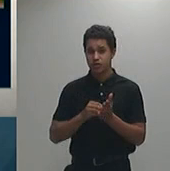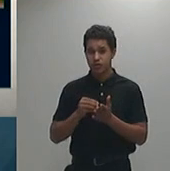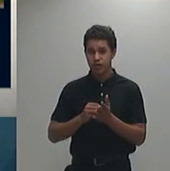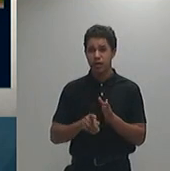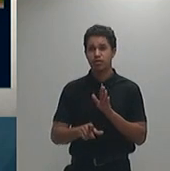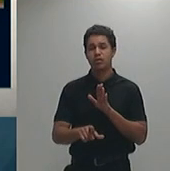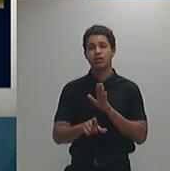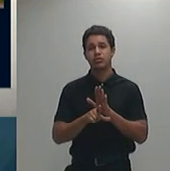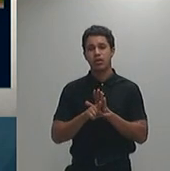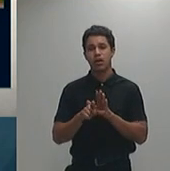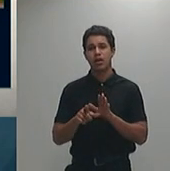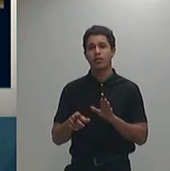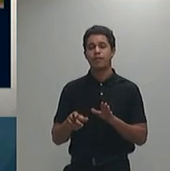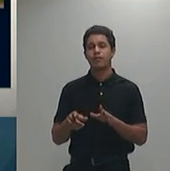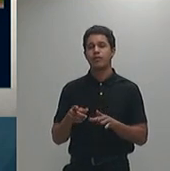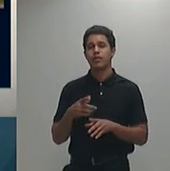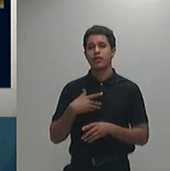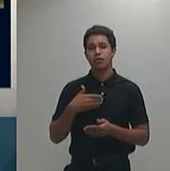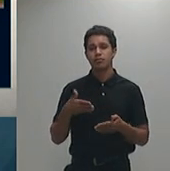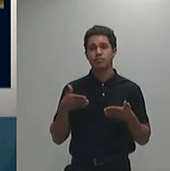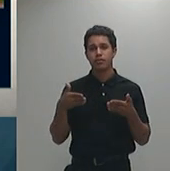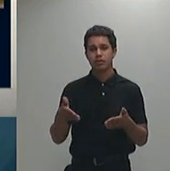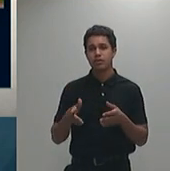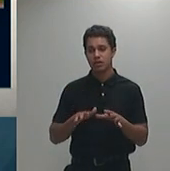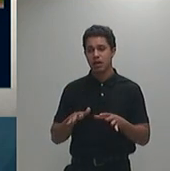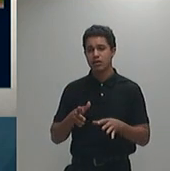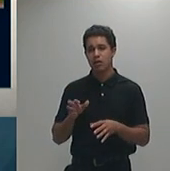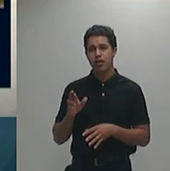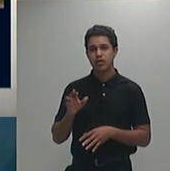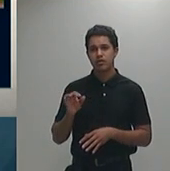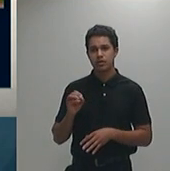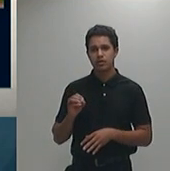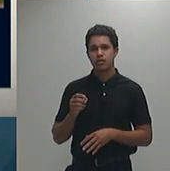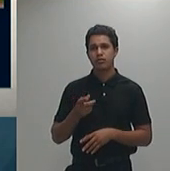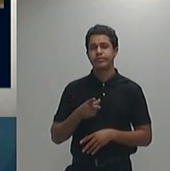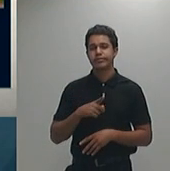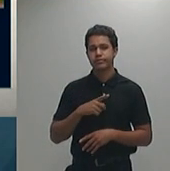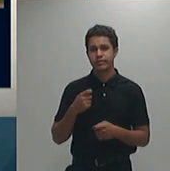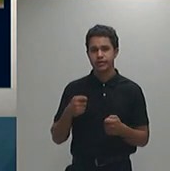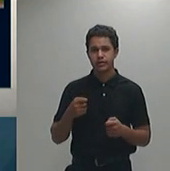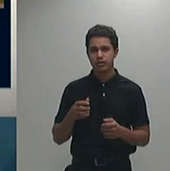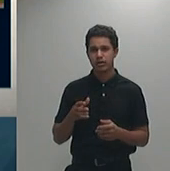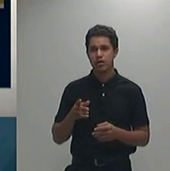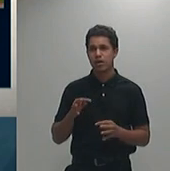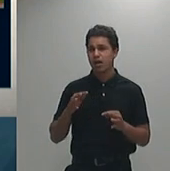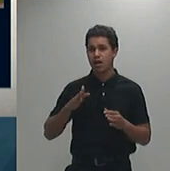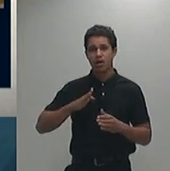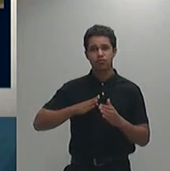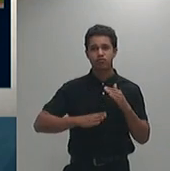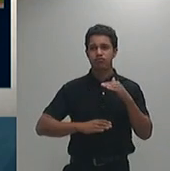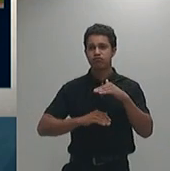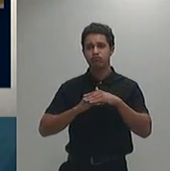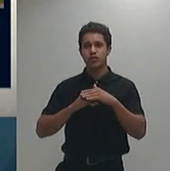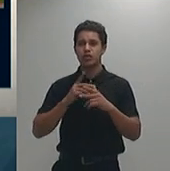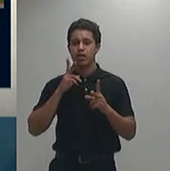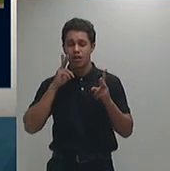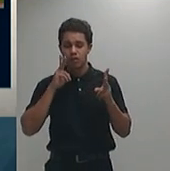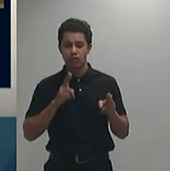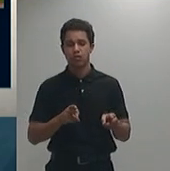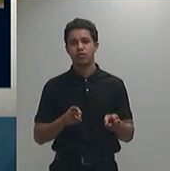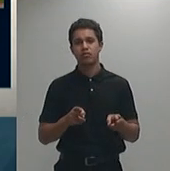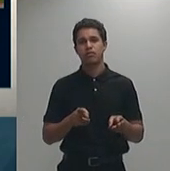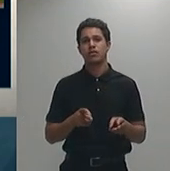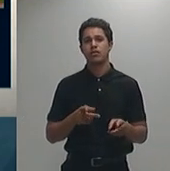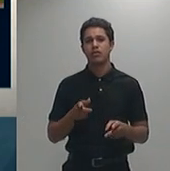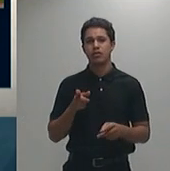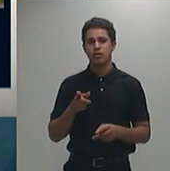passiva na presente ação rescisória sera absolutamente Idêntica com